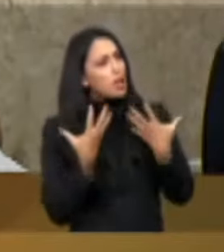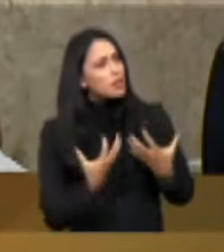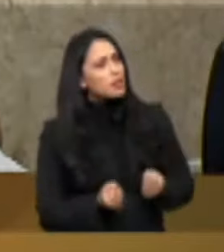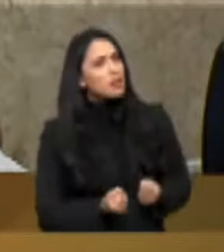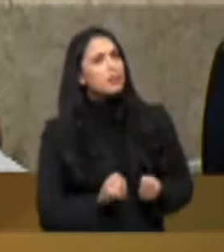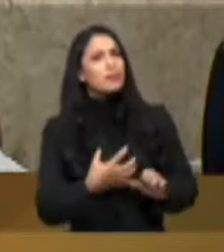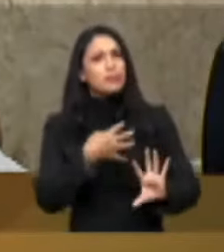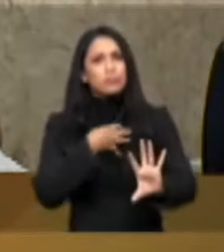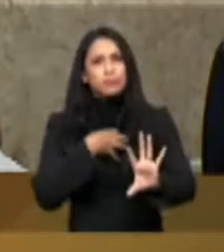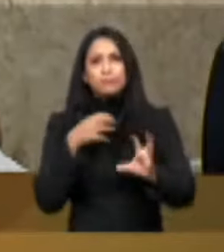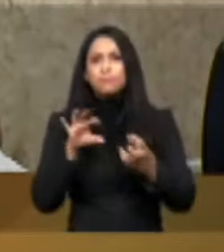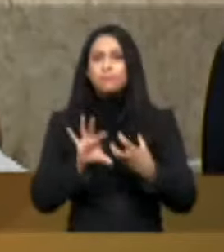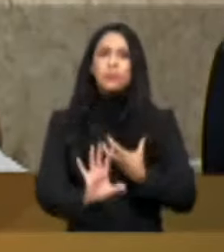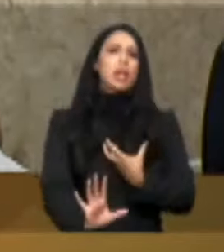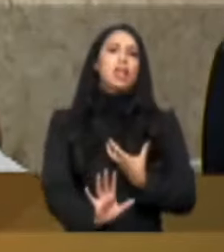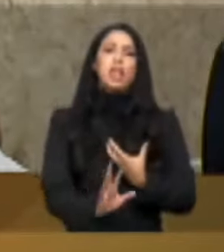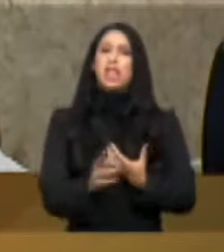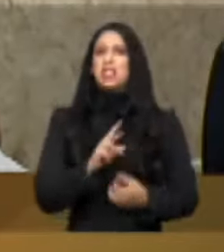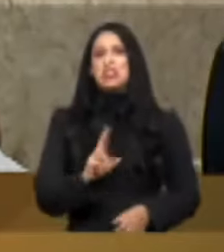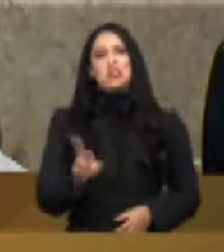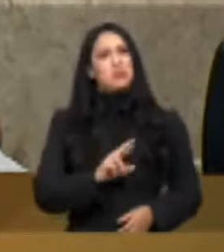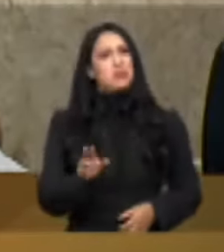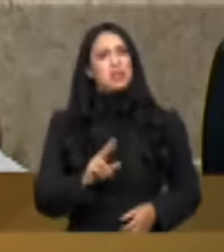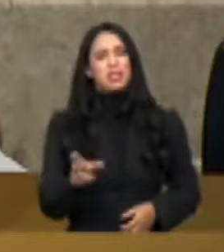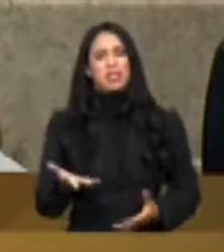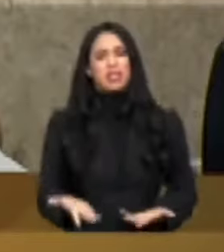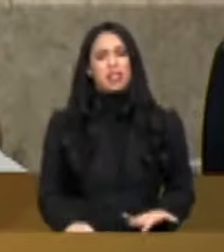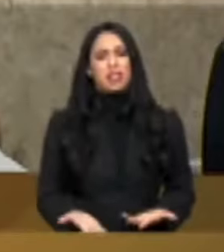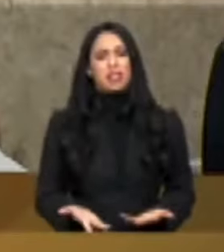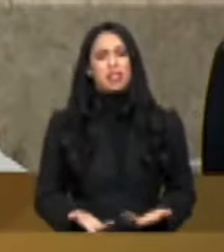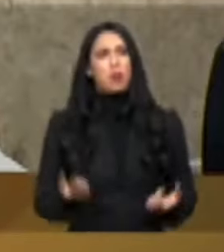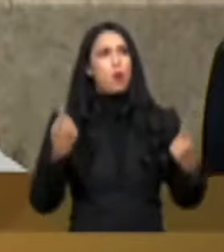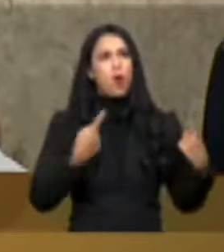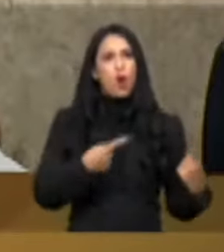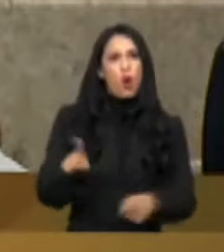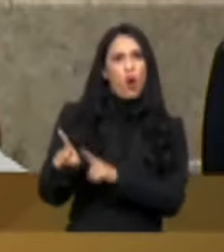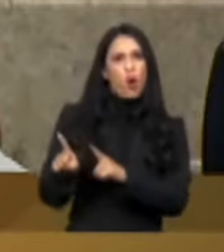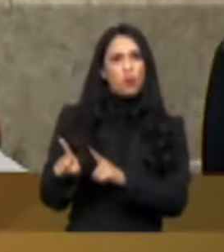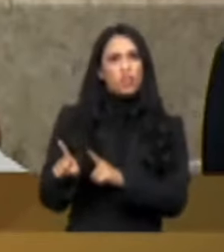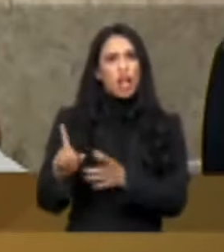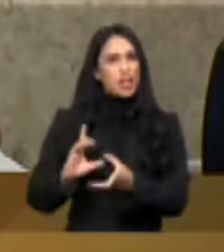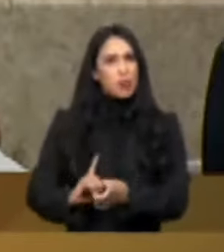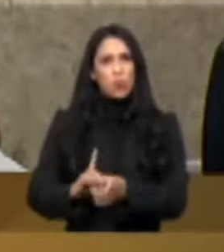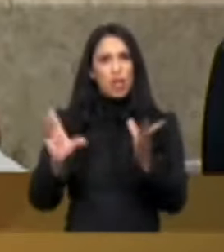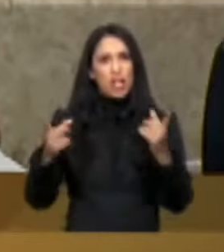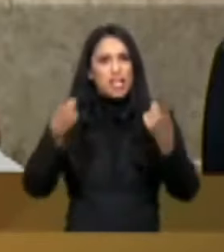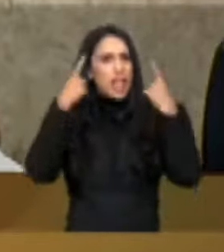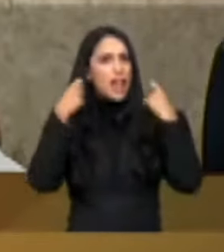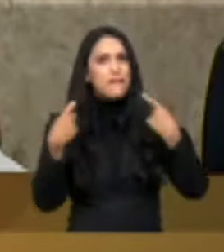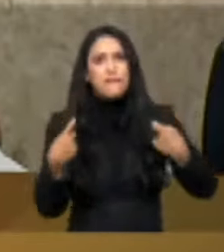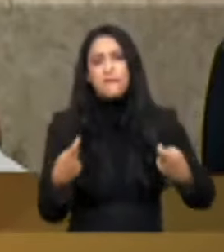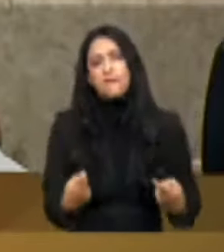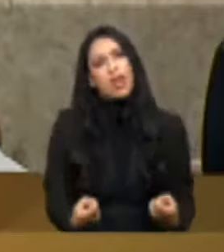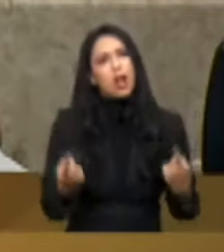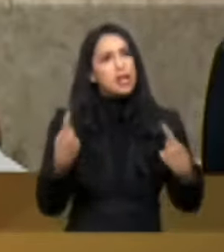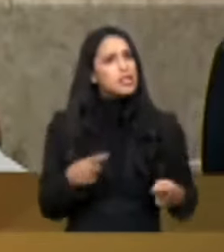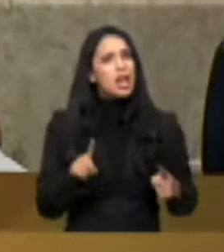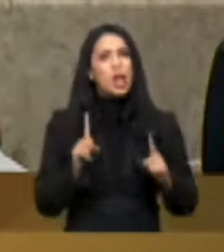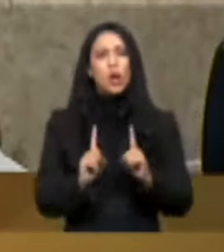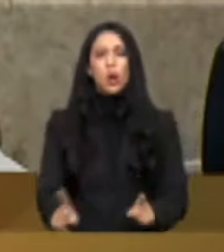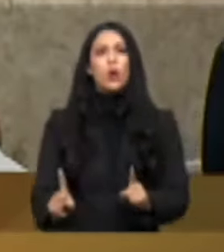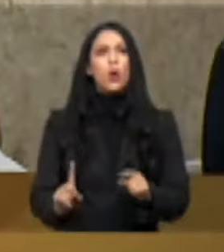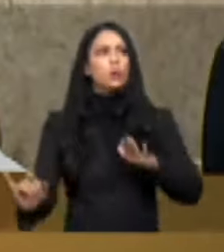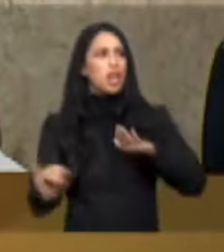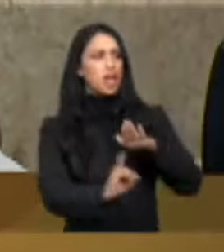há mais espaços para ações contra o regime democrático e para a violência contra